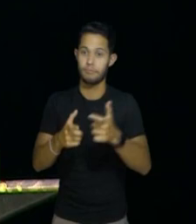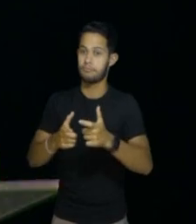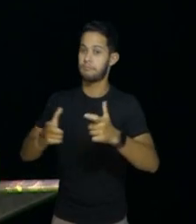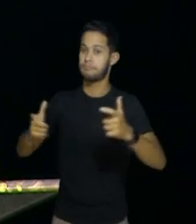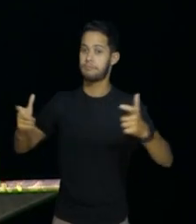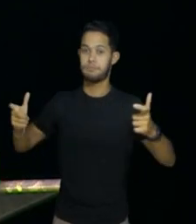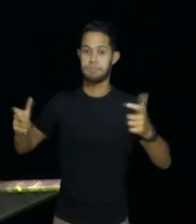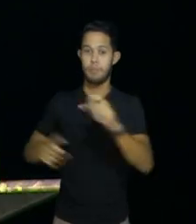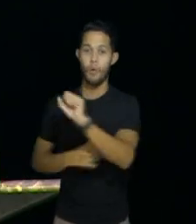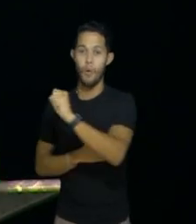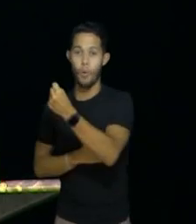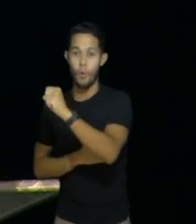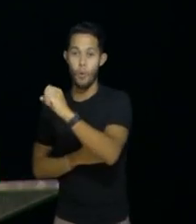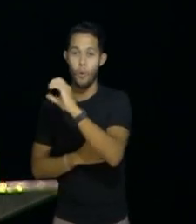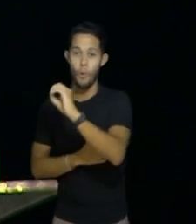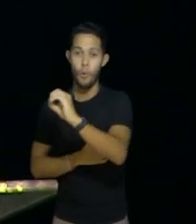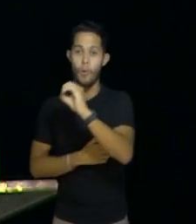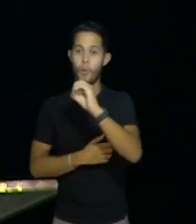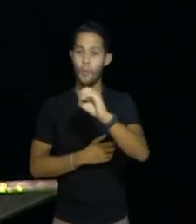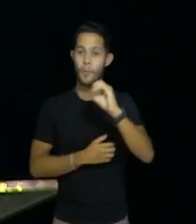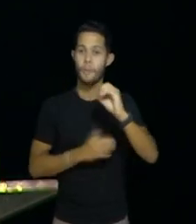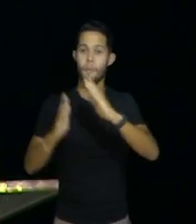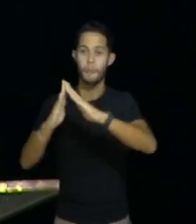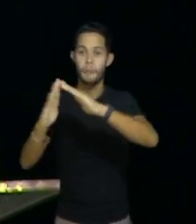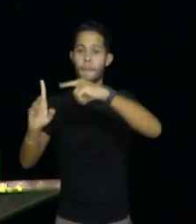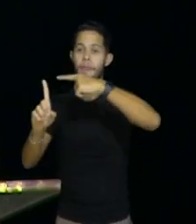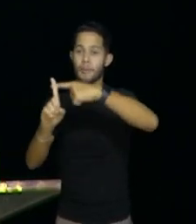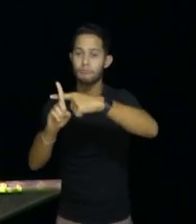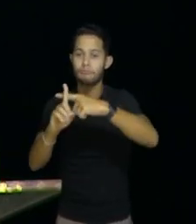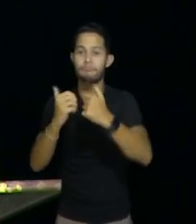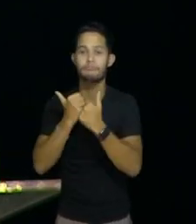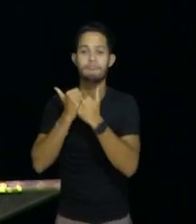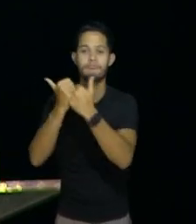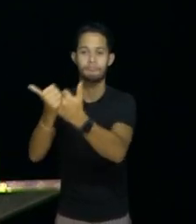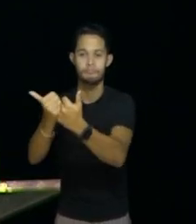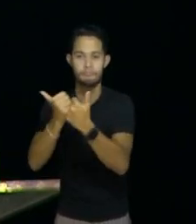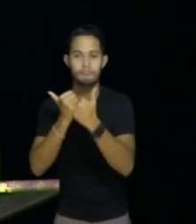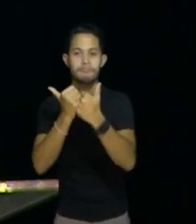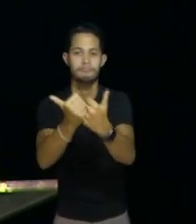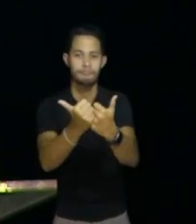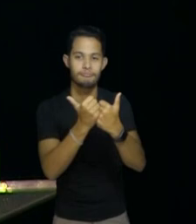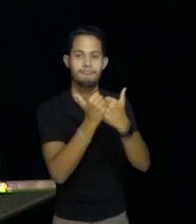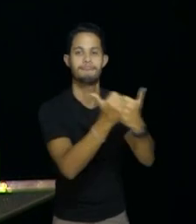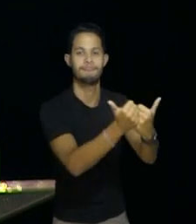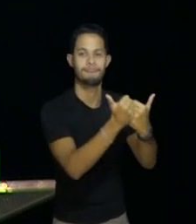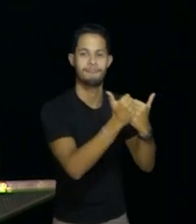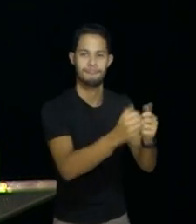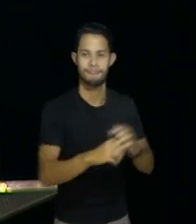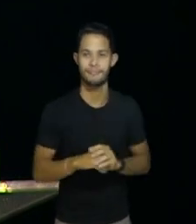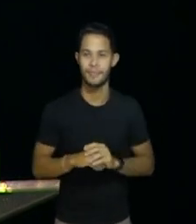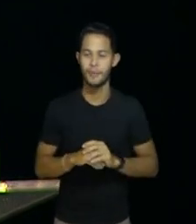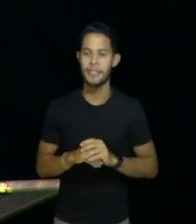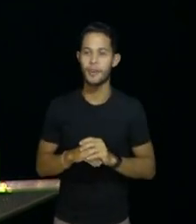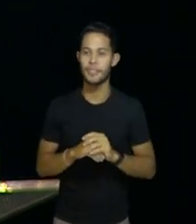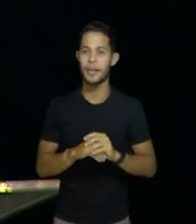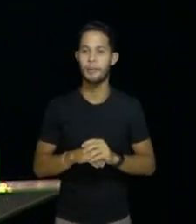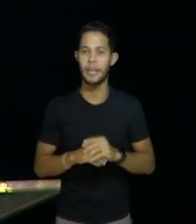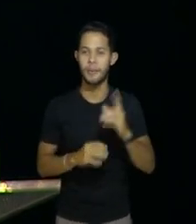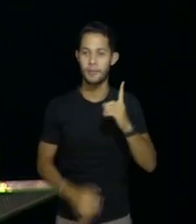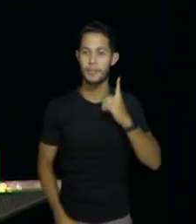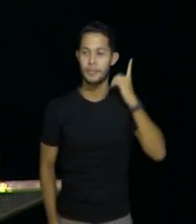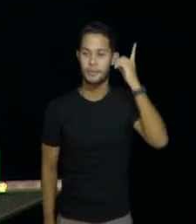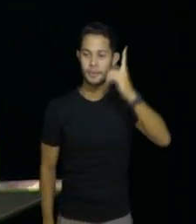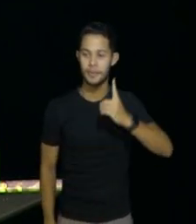o tempo todo pela nossa cidade. Deputado Napoleão, quando prefeito em Blumenau, muitas